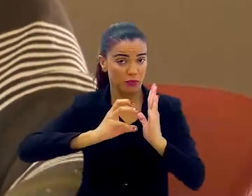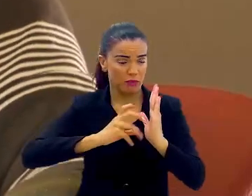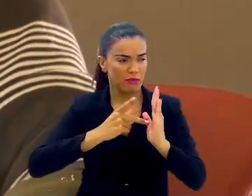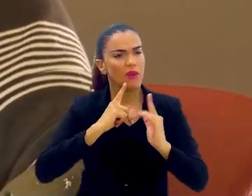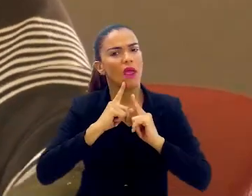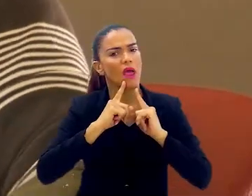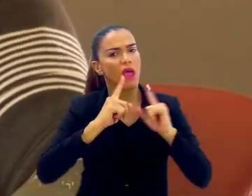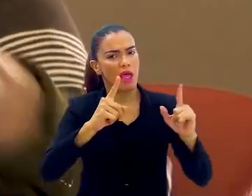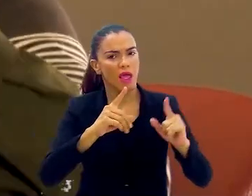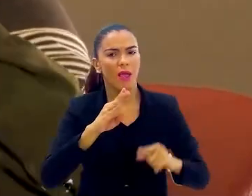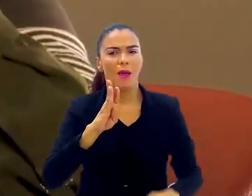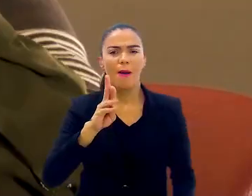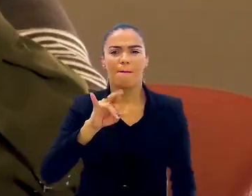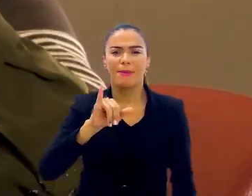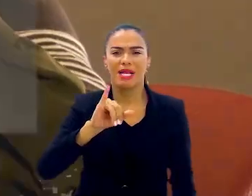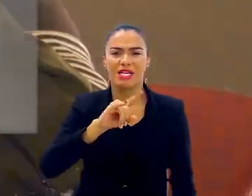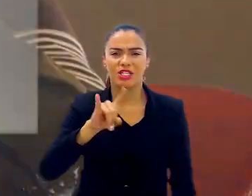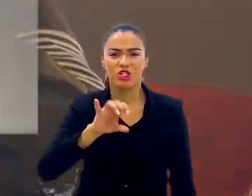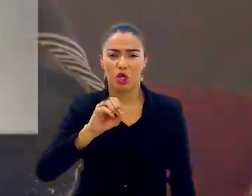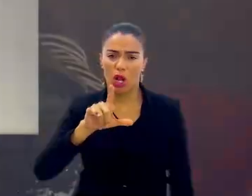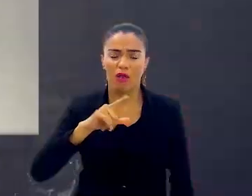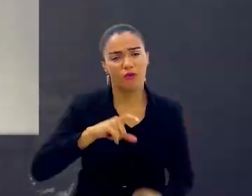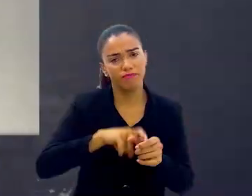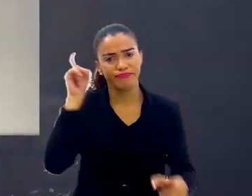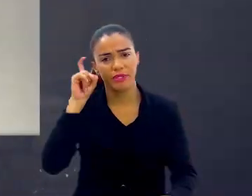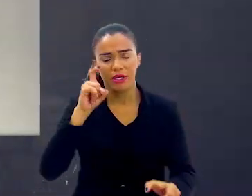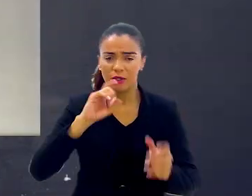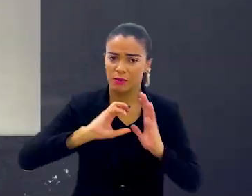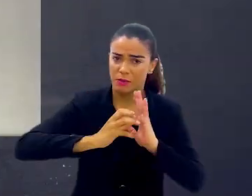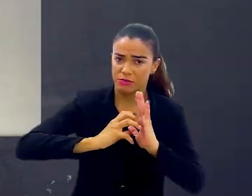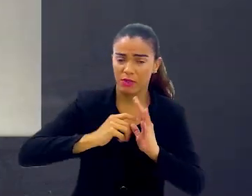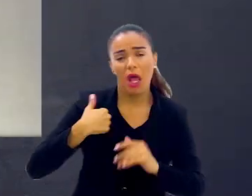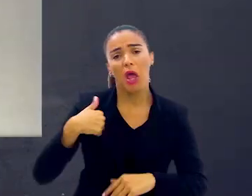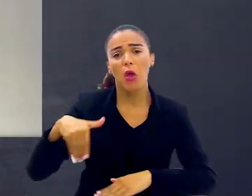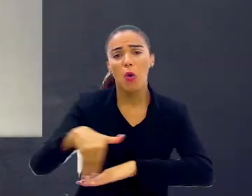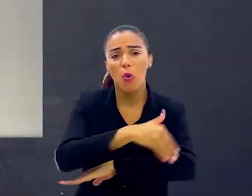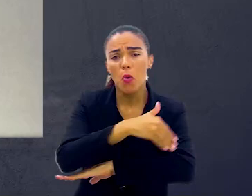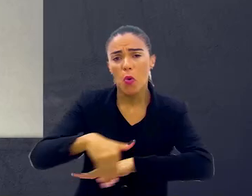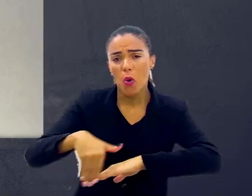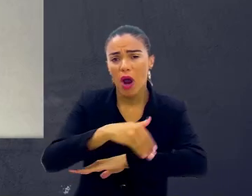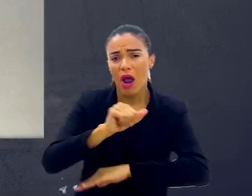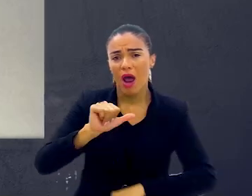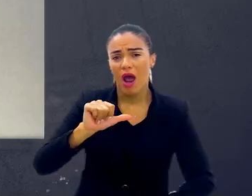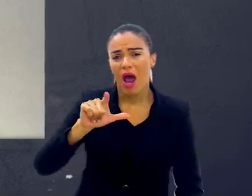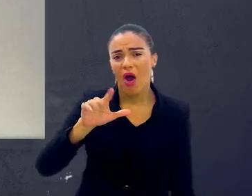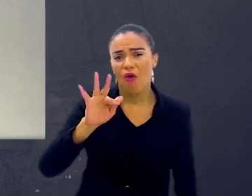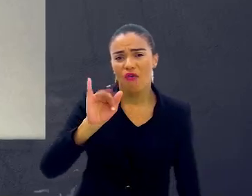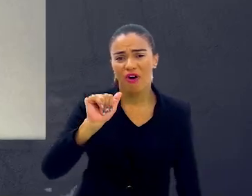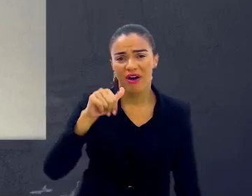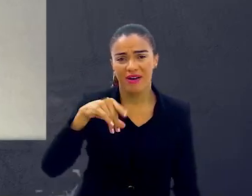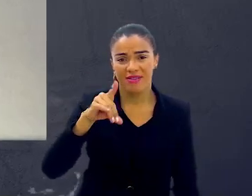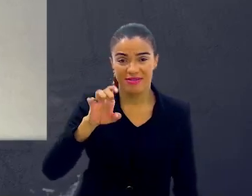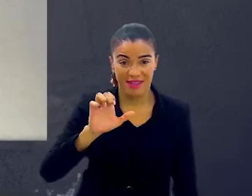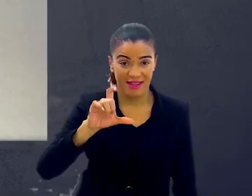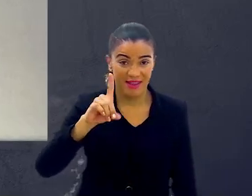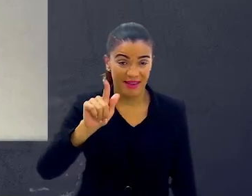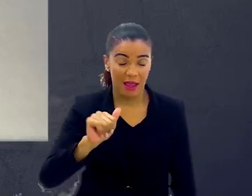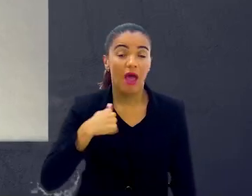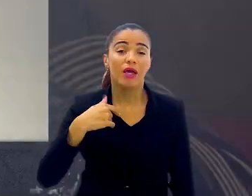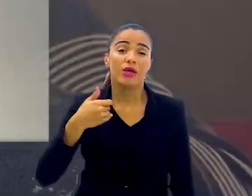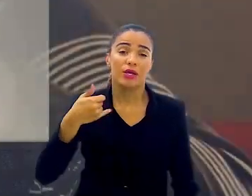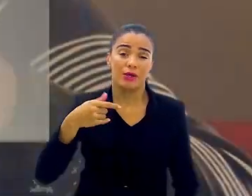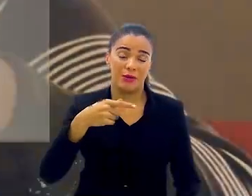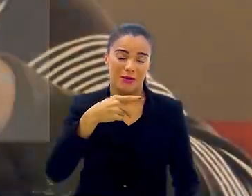partido e falei com o Brizola, eu vou sair do partido. Daí um dia eu estou na Rua da Alfândega fazendo compra e